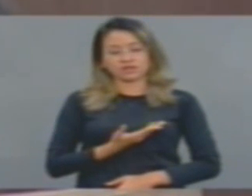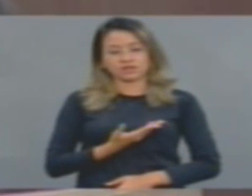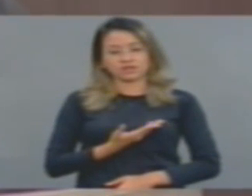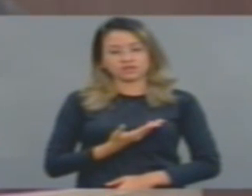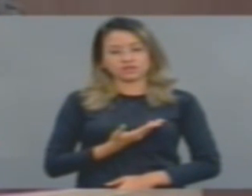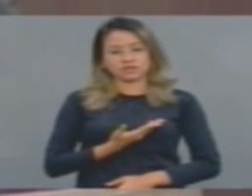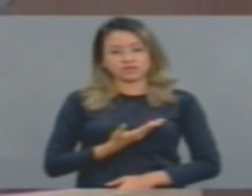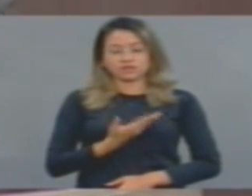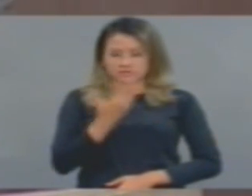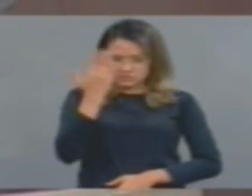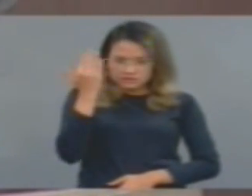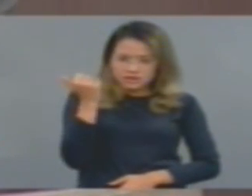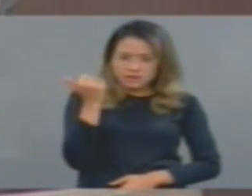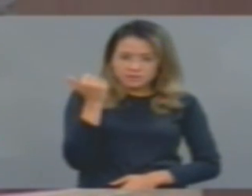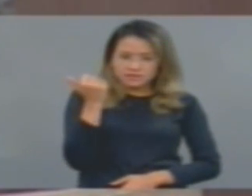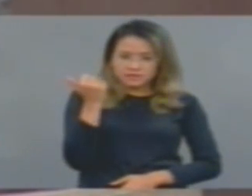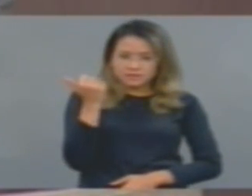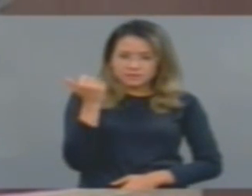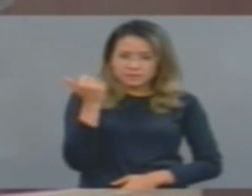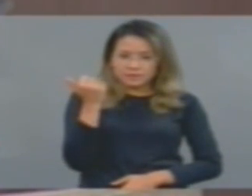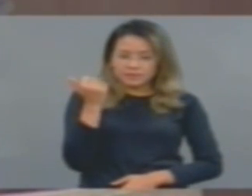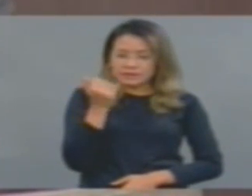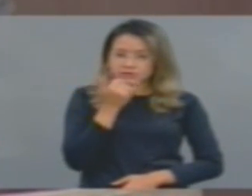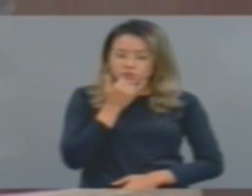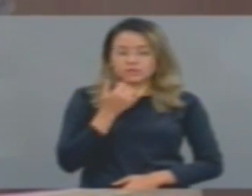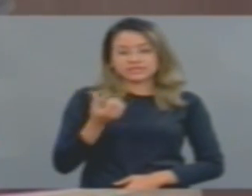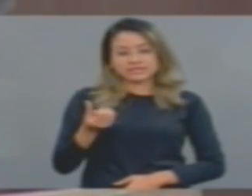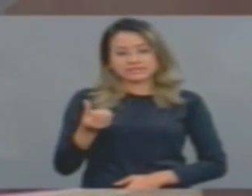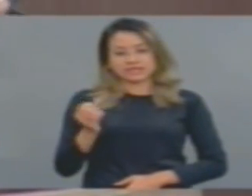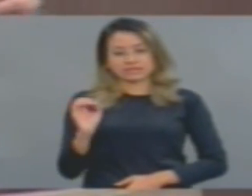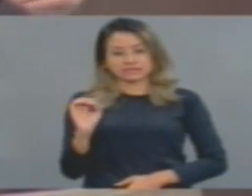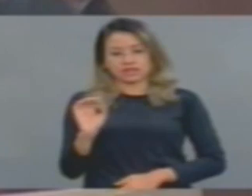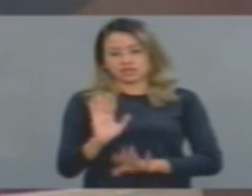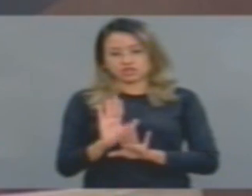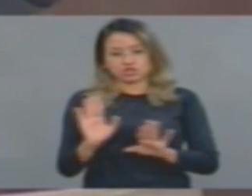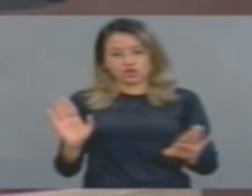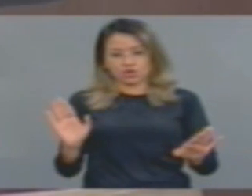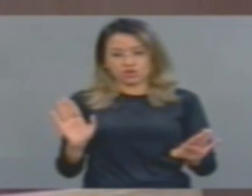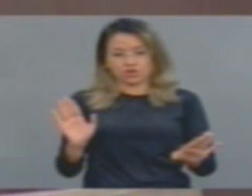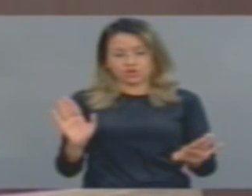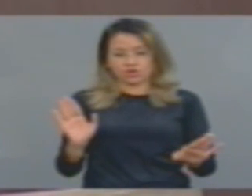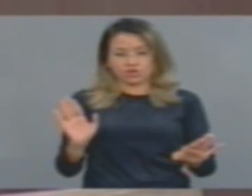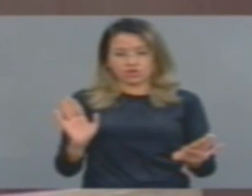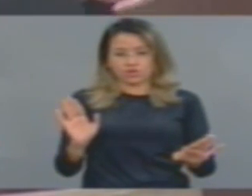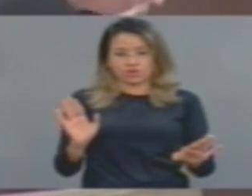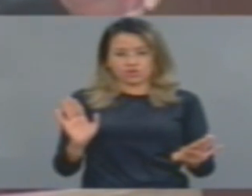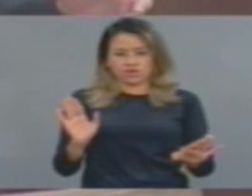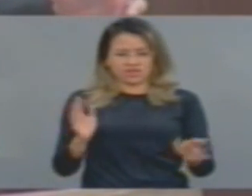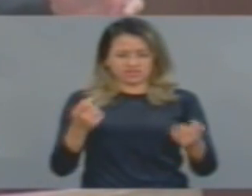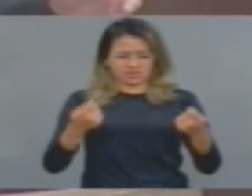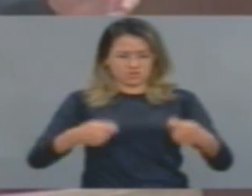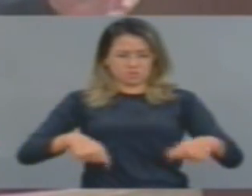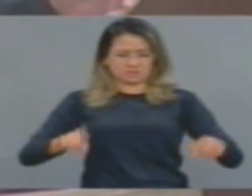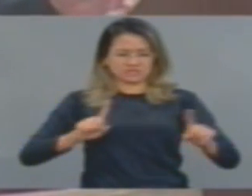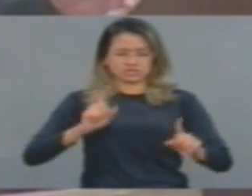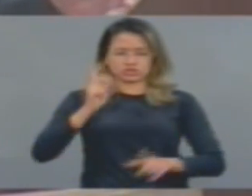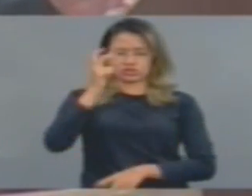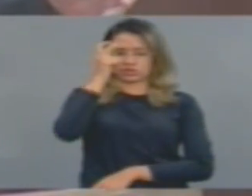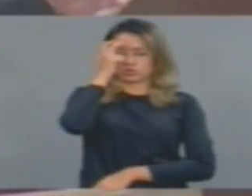é a capacidade do São Miguel? 60. Não precisa ser muito